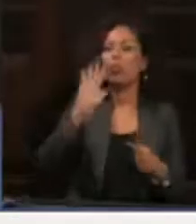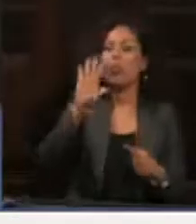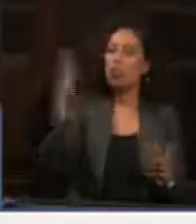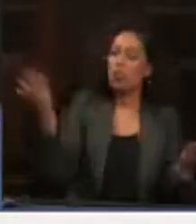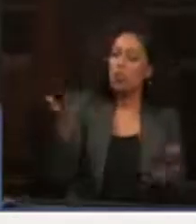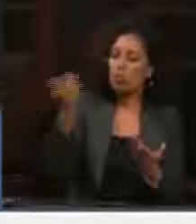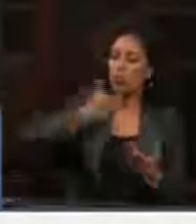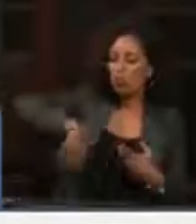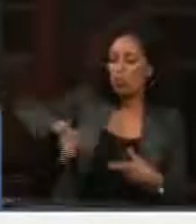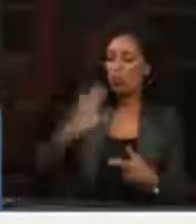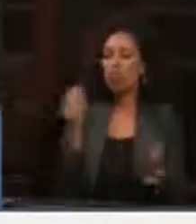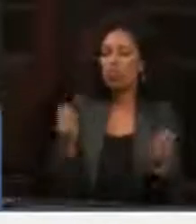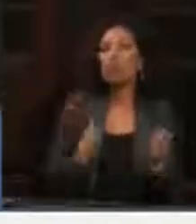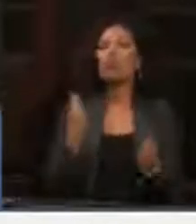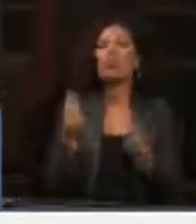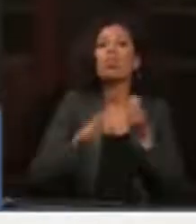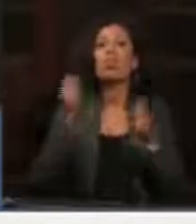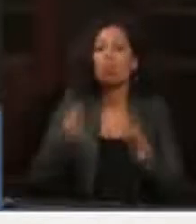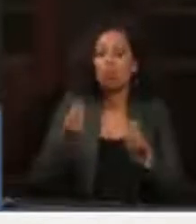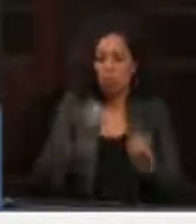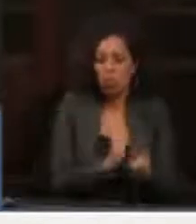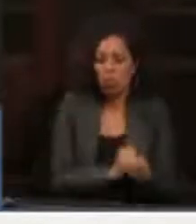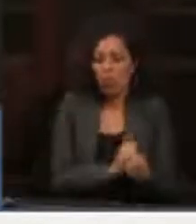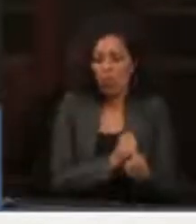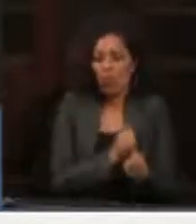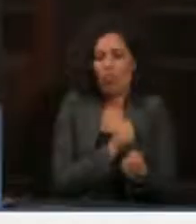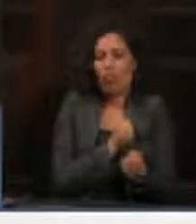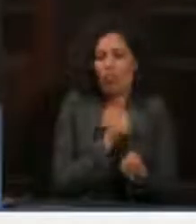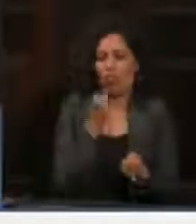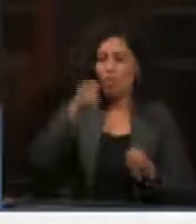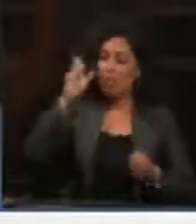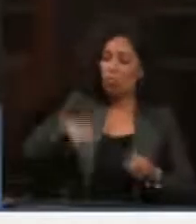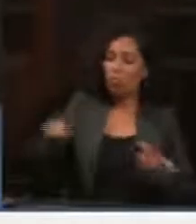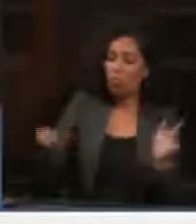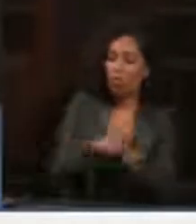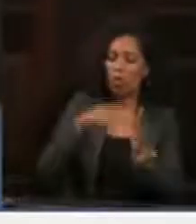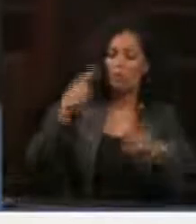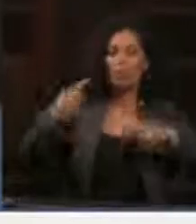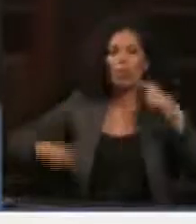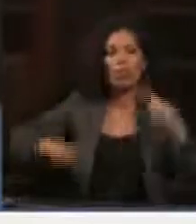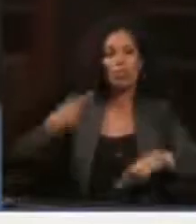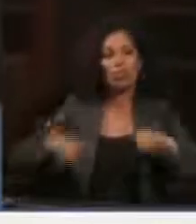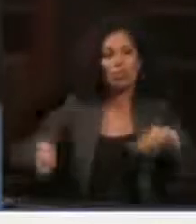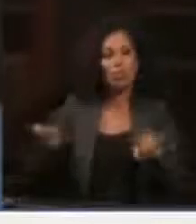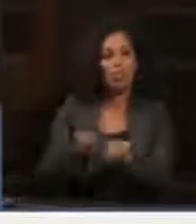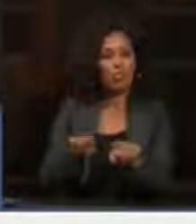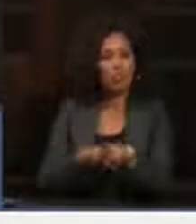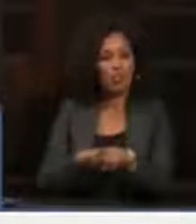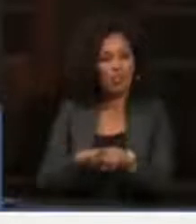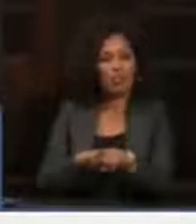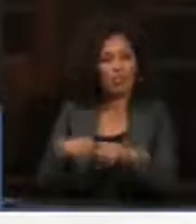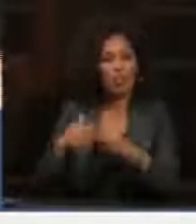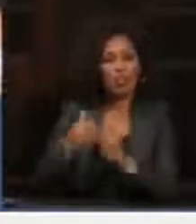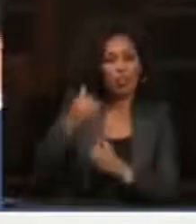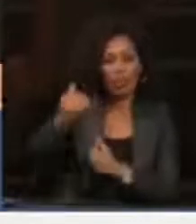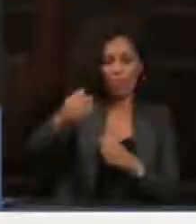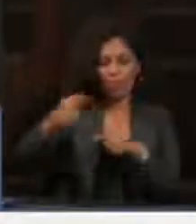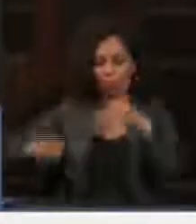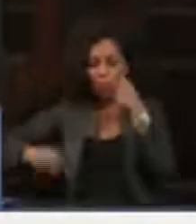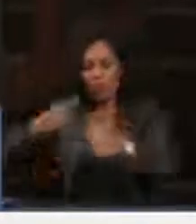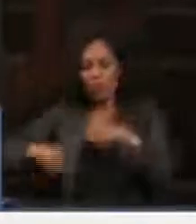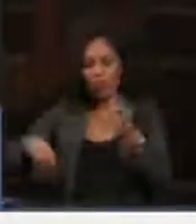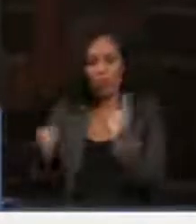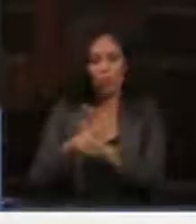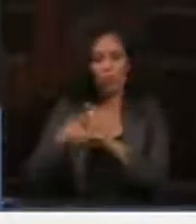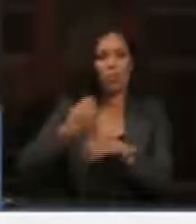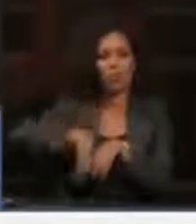de barbárie, onde o ódio vira método da política e vira política de Estado. Que Estado é esse?